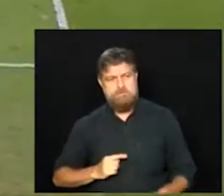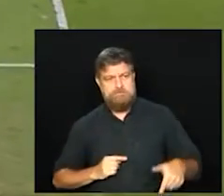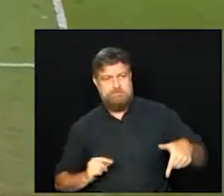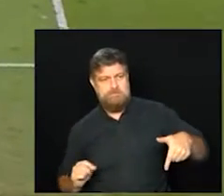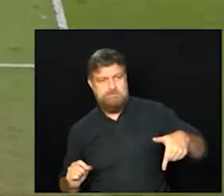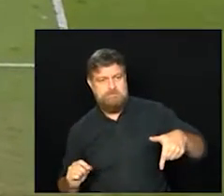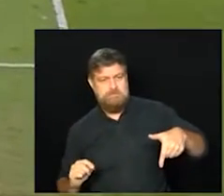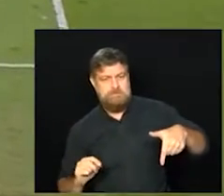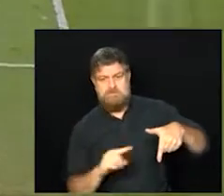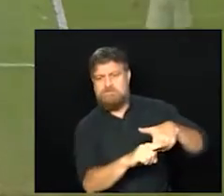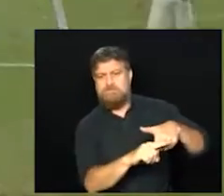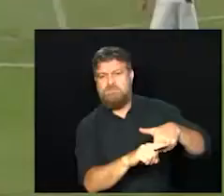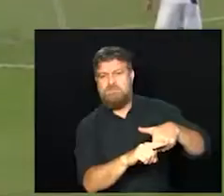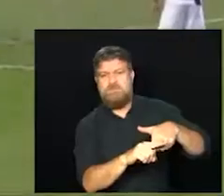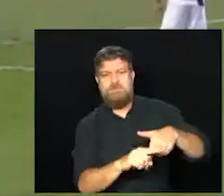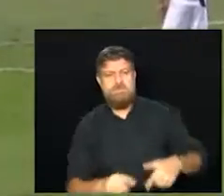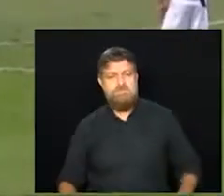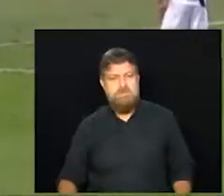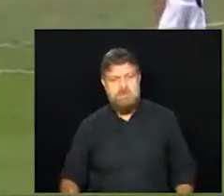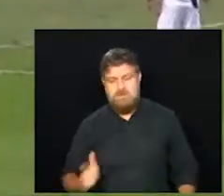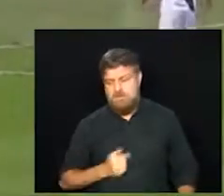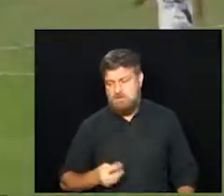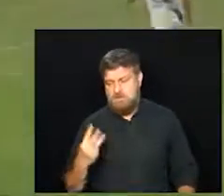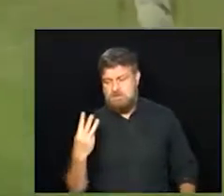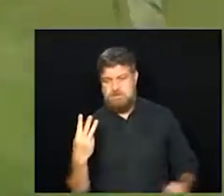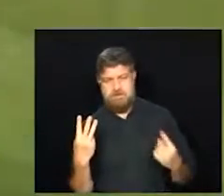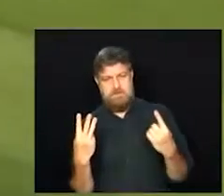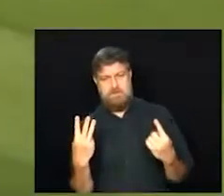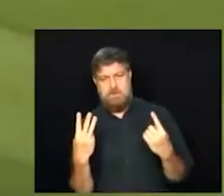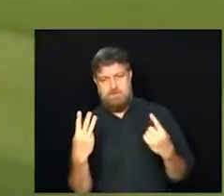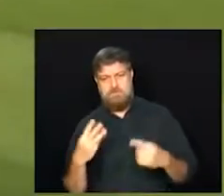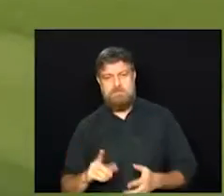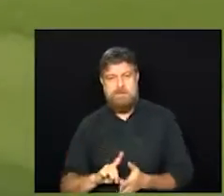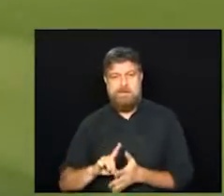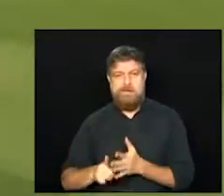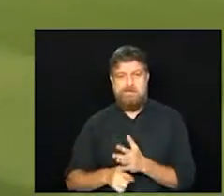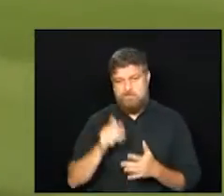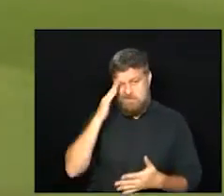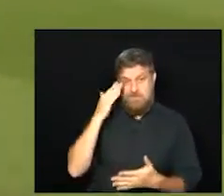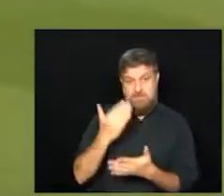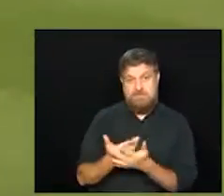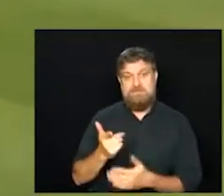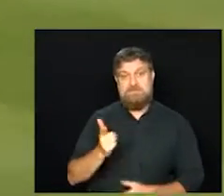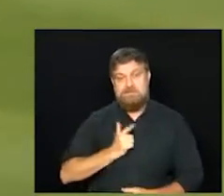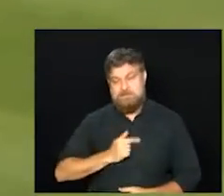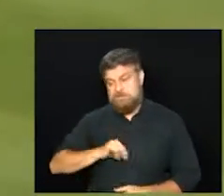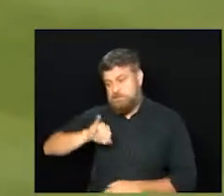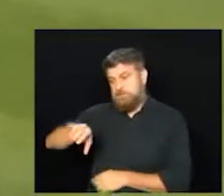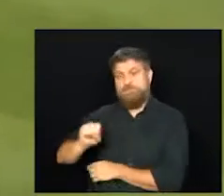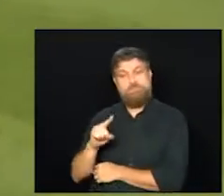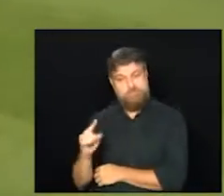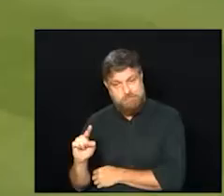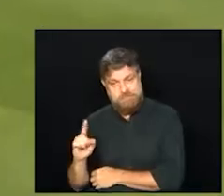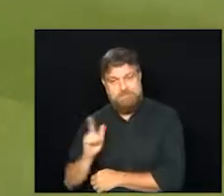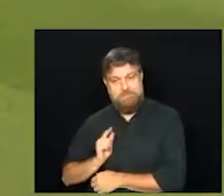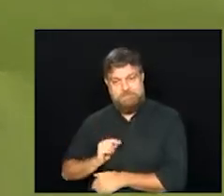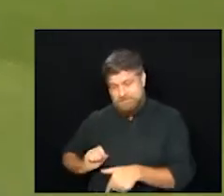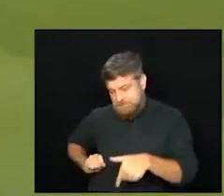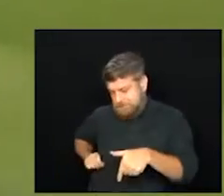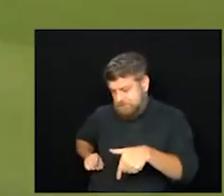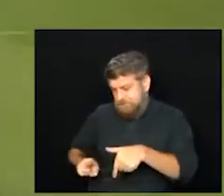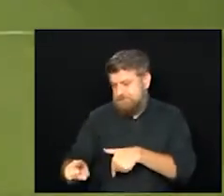Pênalti que Moisés não desperdiçou, 3-1. Só que o Confiança tem João Paulo e de falta ele